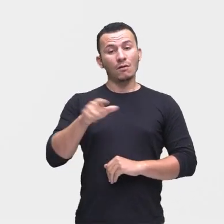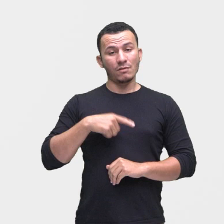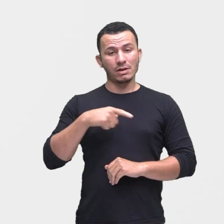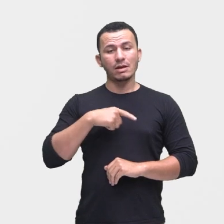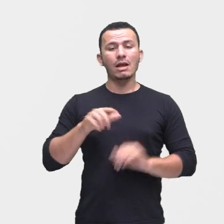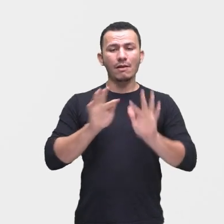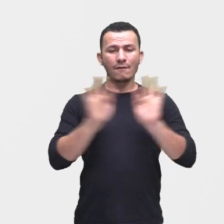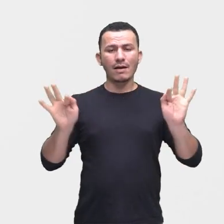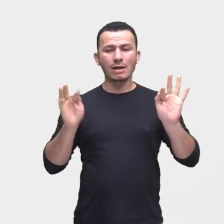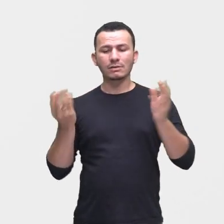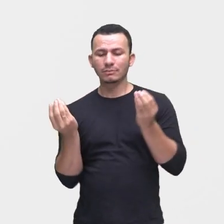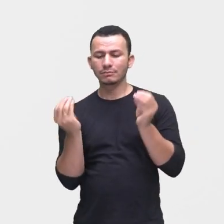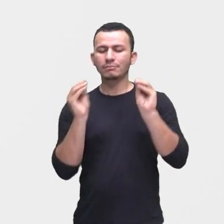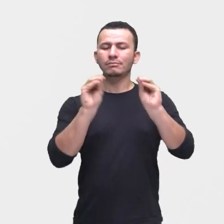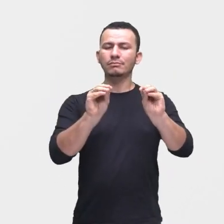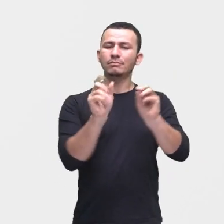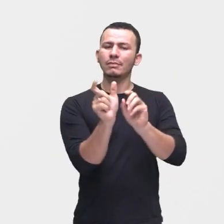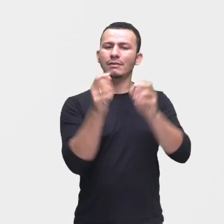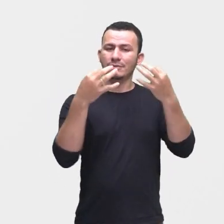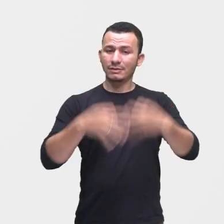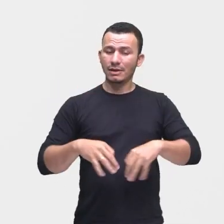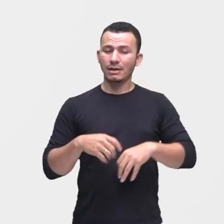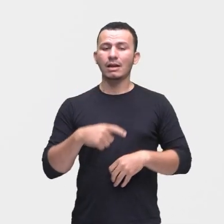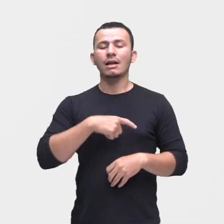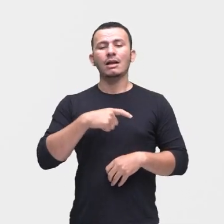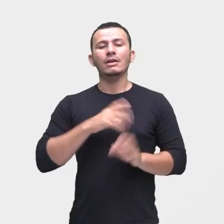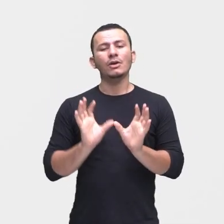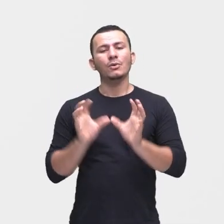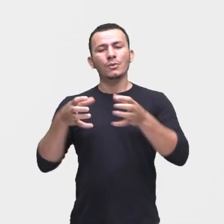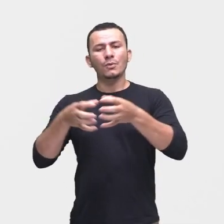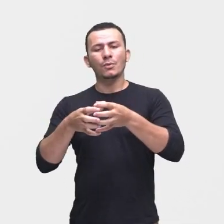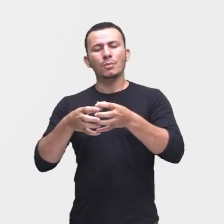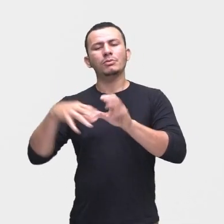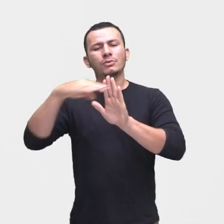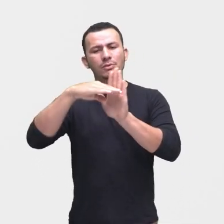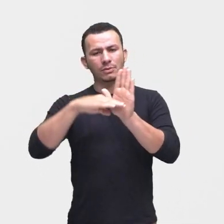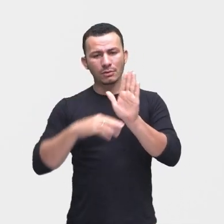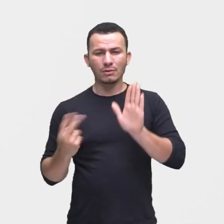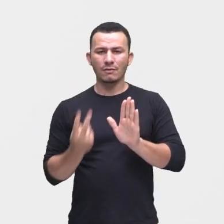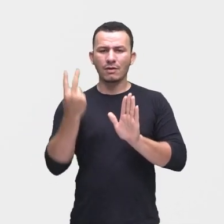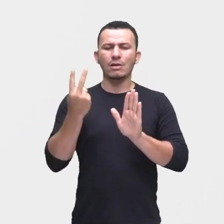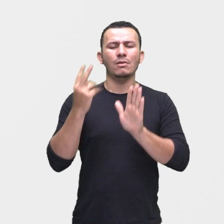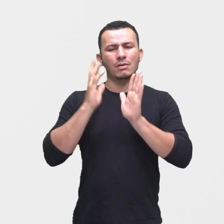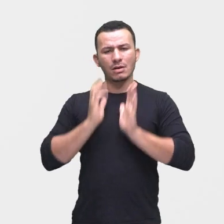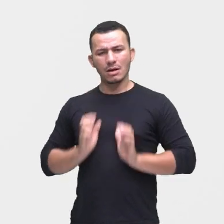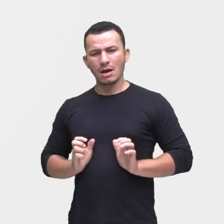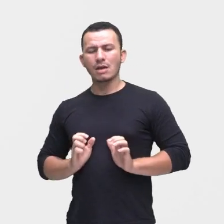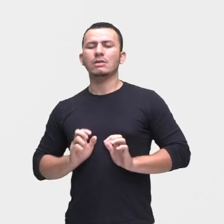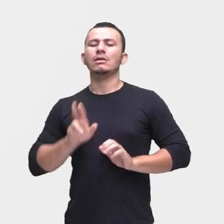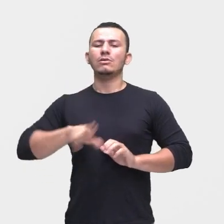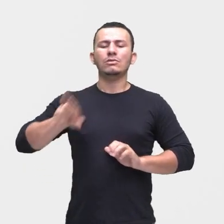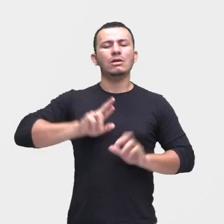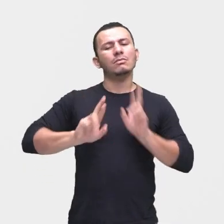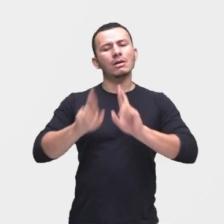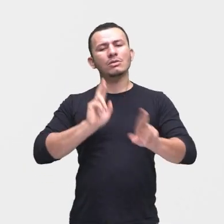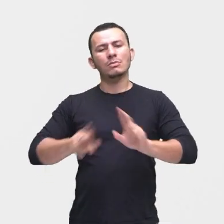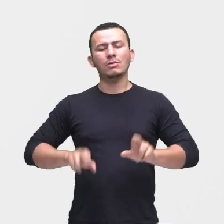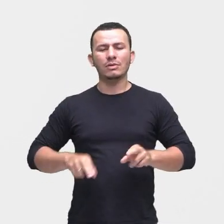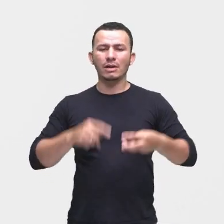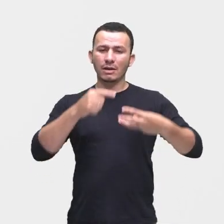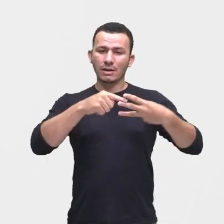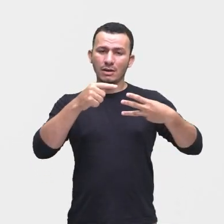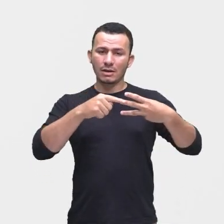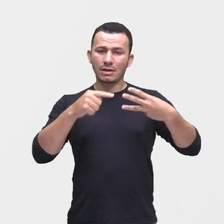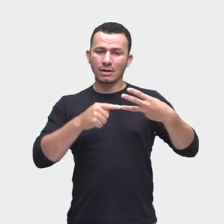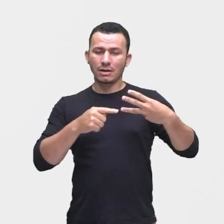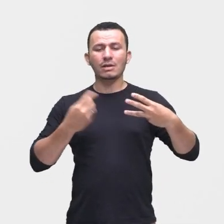Complete a frase. É o conjunto de valores e princípios que usamos para responder a três grandes questões